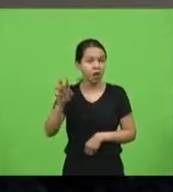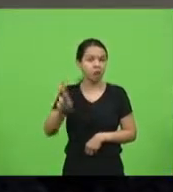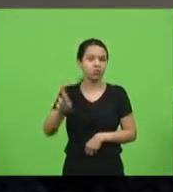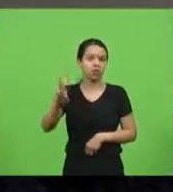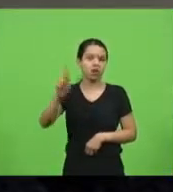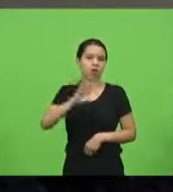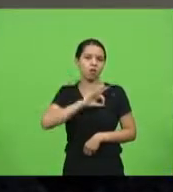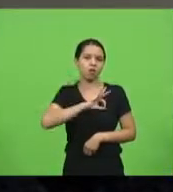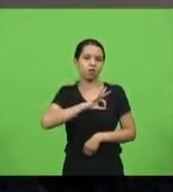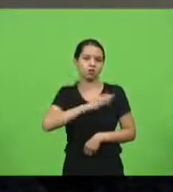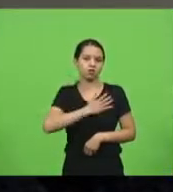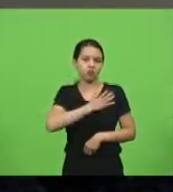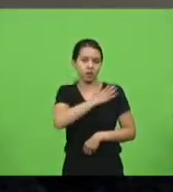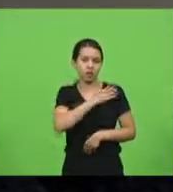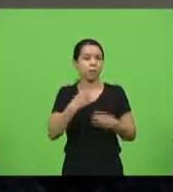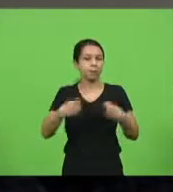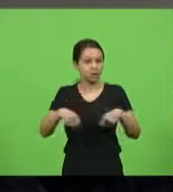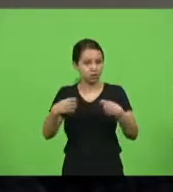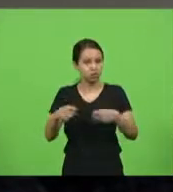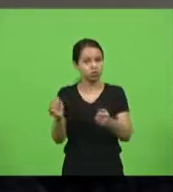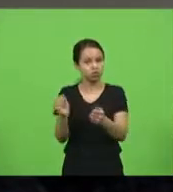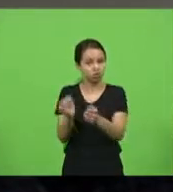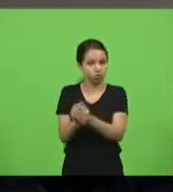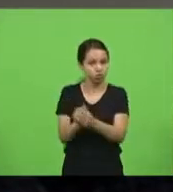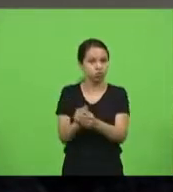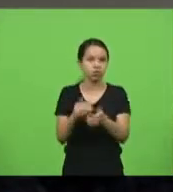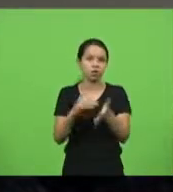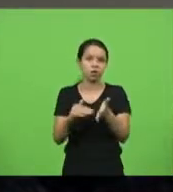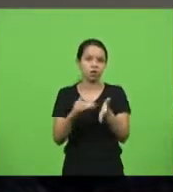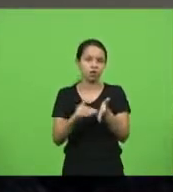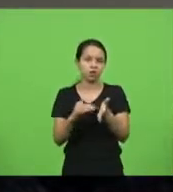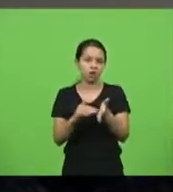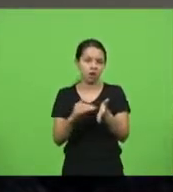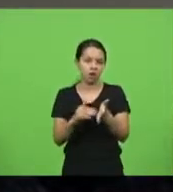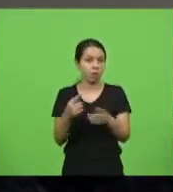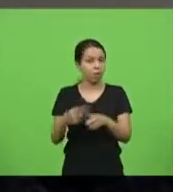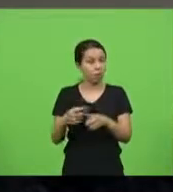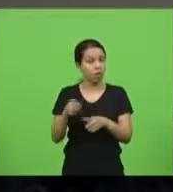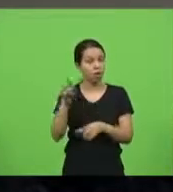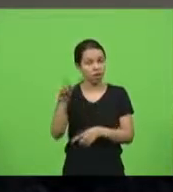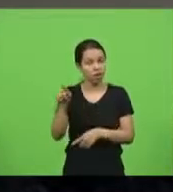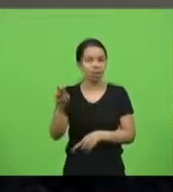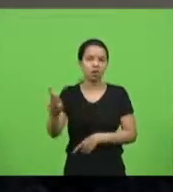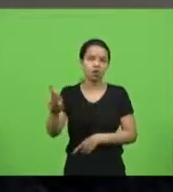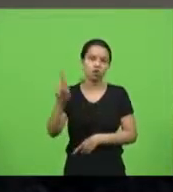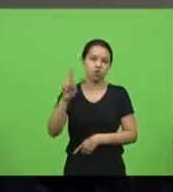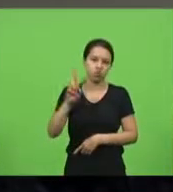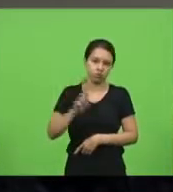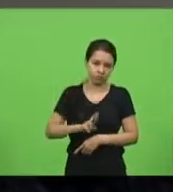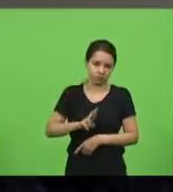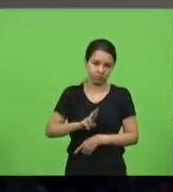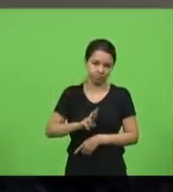com o comando, com o secretário, né? Porque, na verdade, ele poderia responder essas coisas ali.